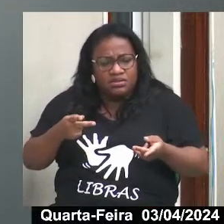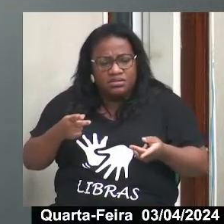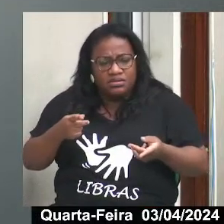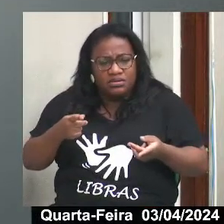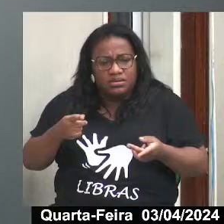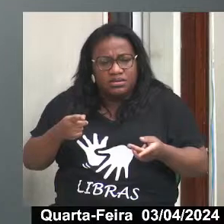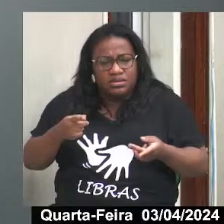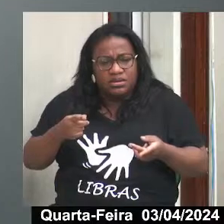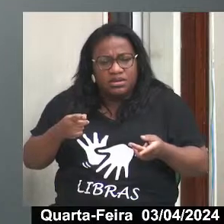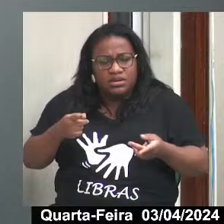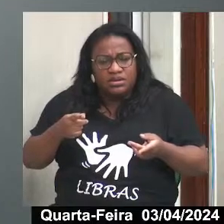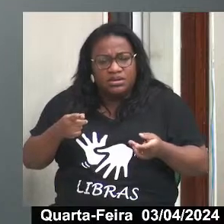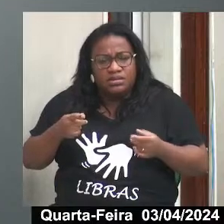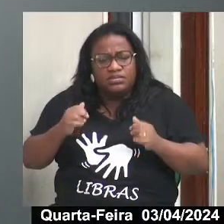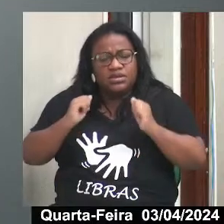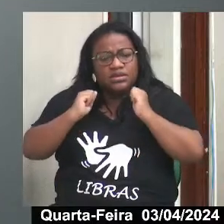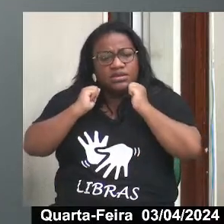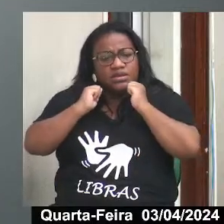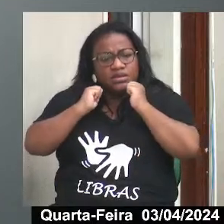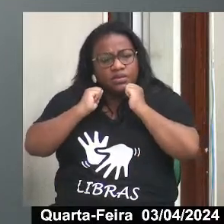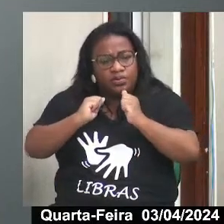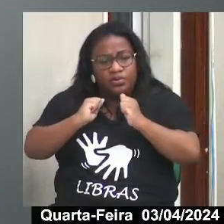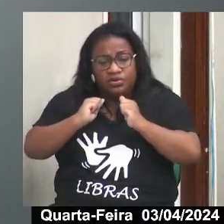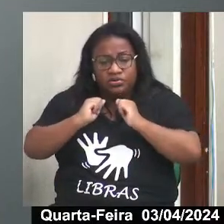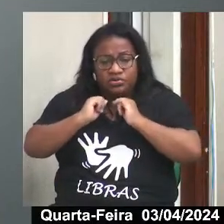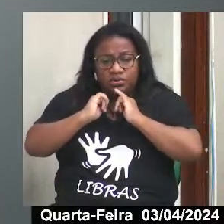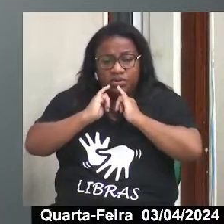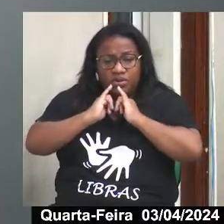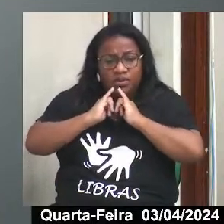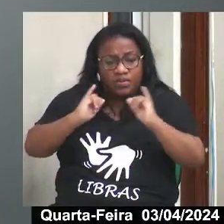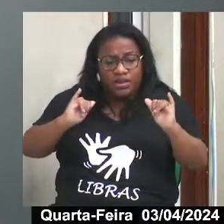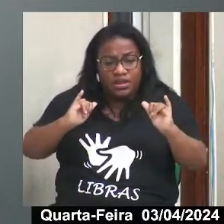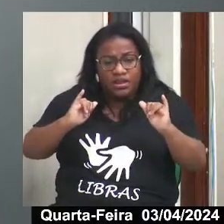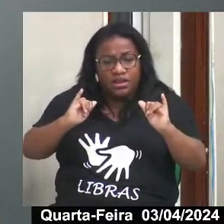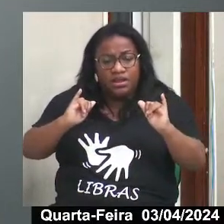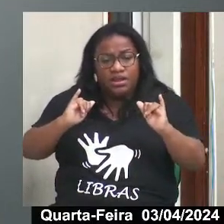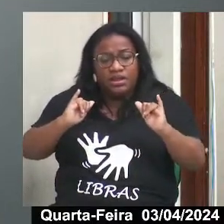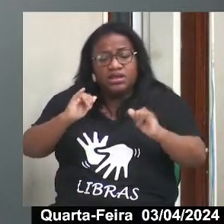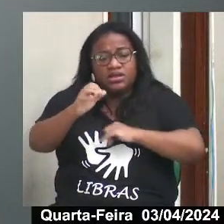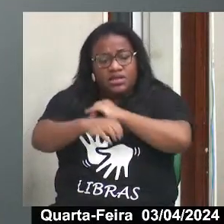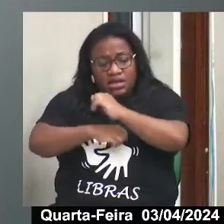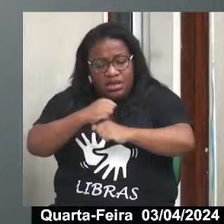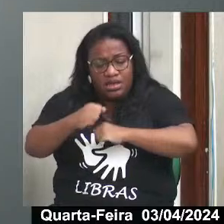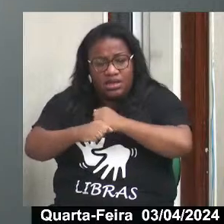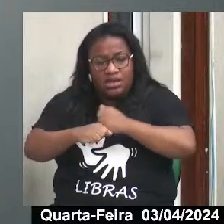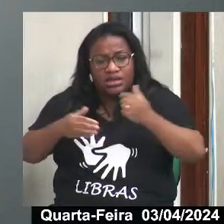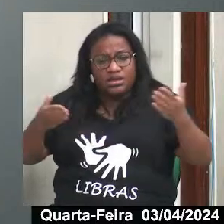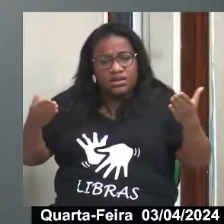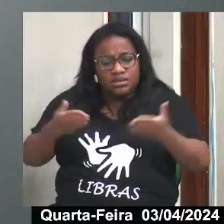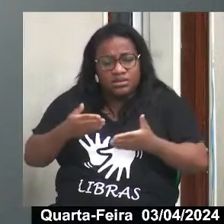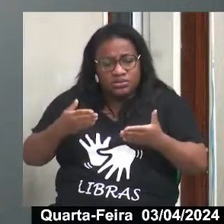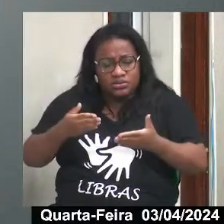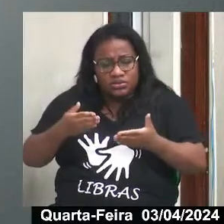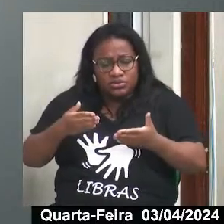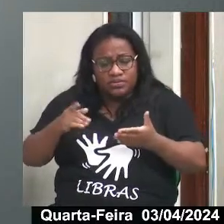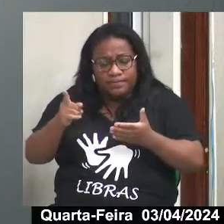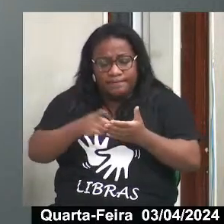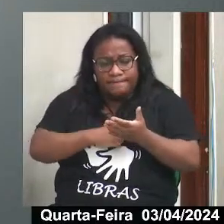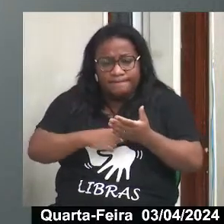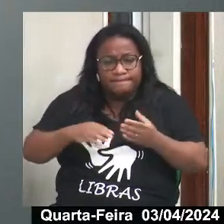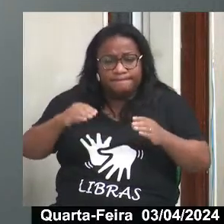tribuna. Mas eu posso garantir ao senhor que esse ano é ano